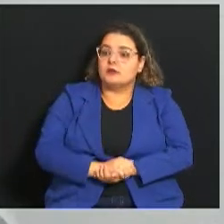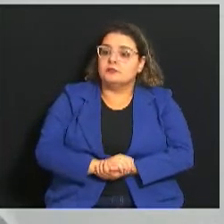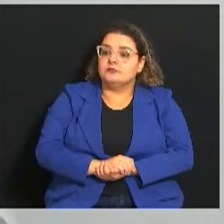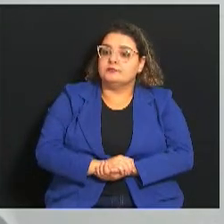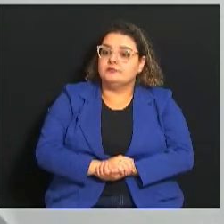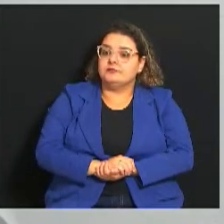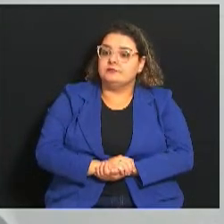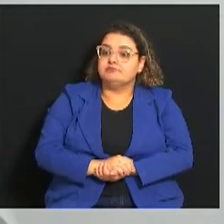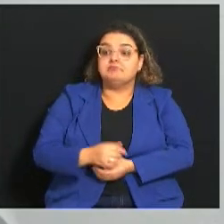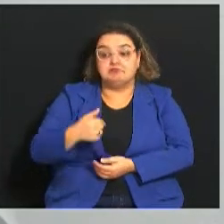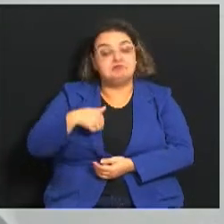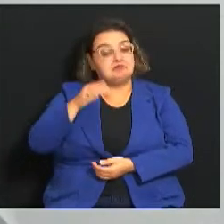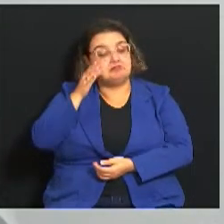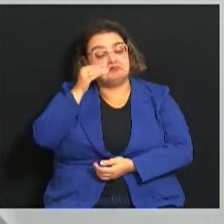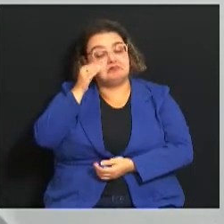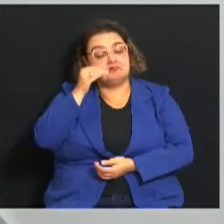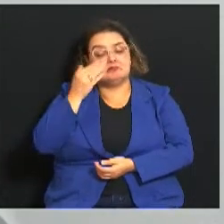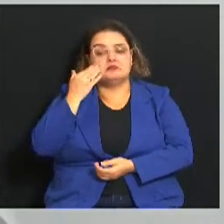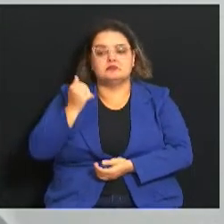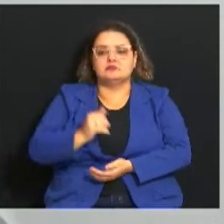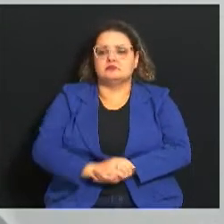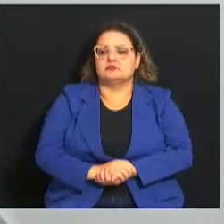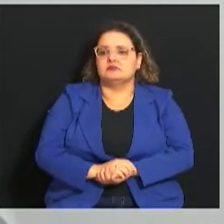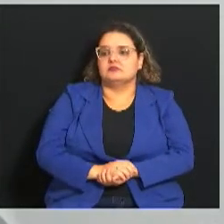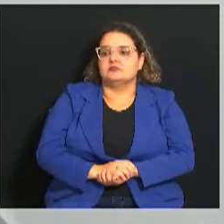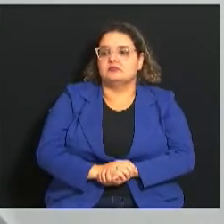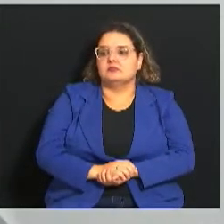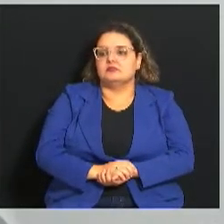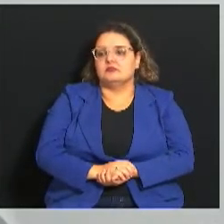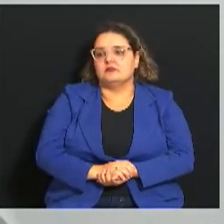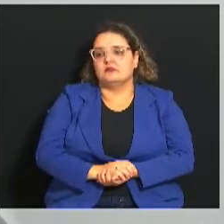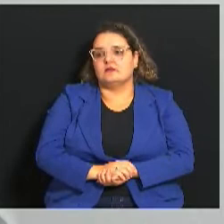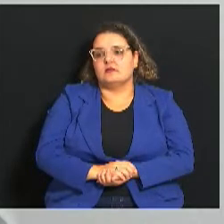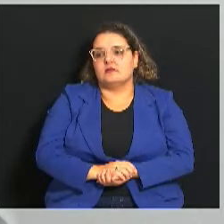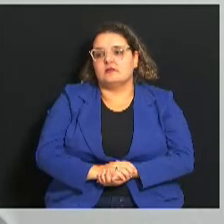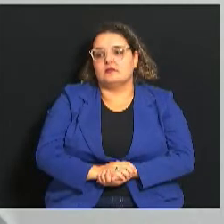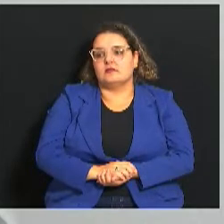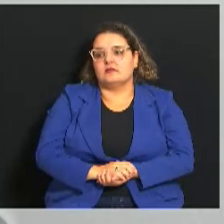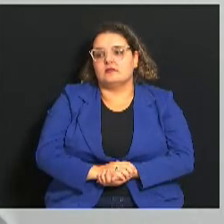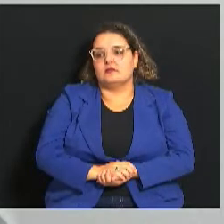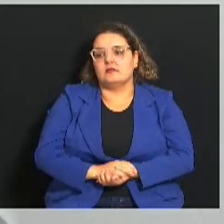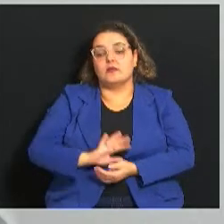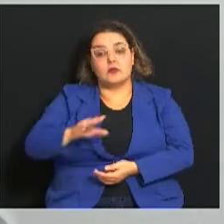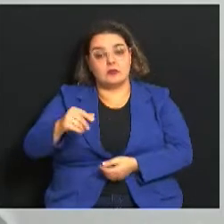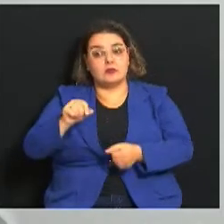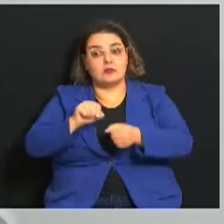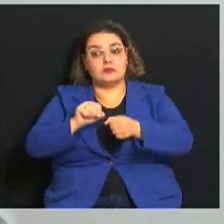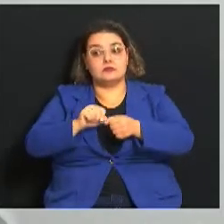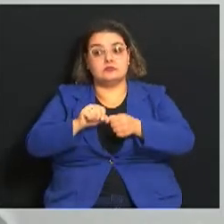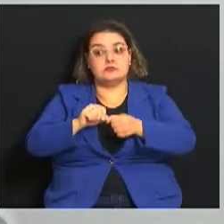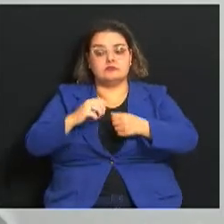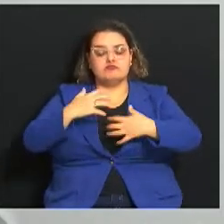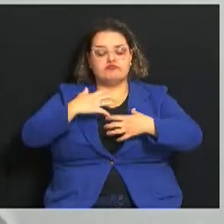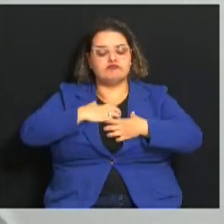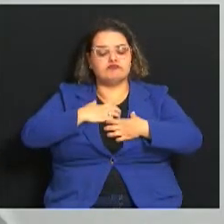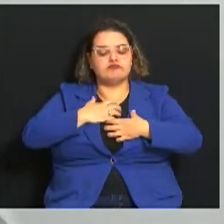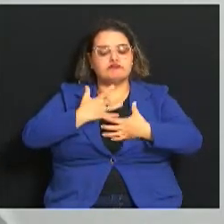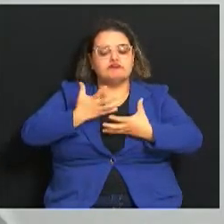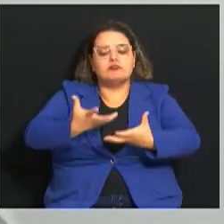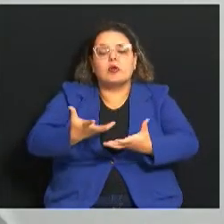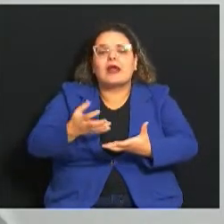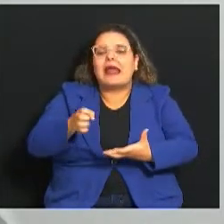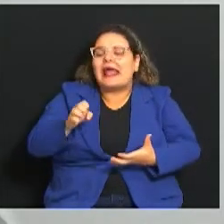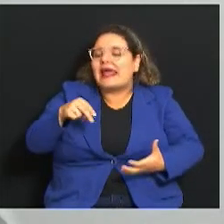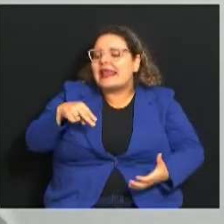até curioso para saber que quando vocês fazem e tudo mais, vai a energia da pessoa. O que é isso? Explica